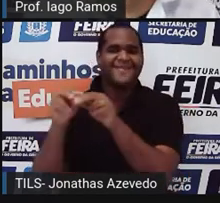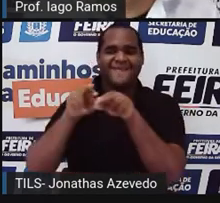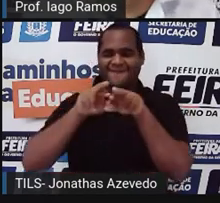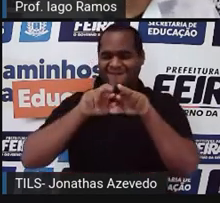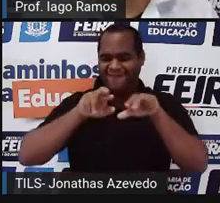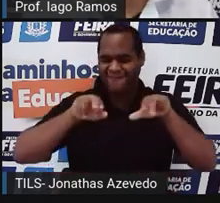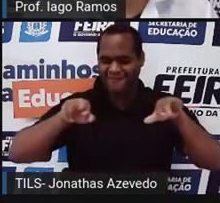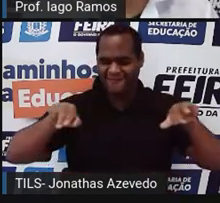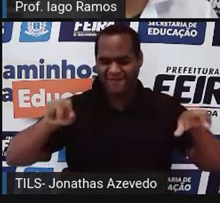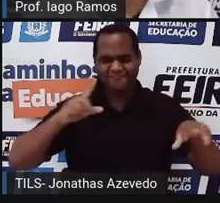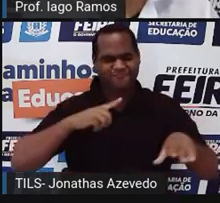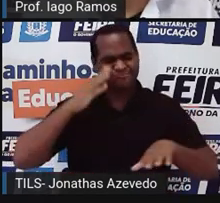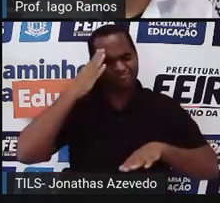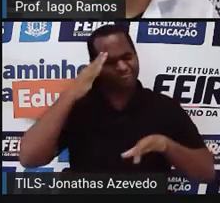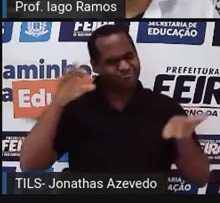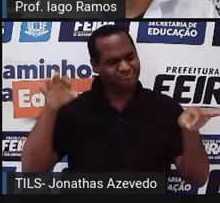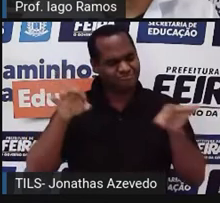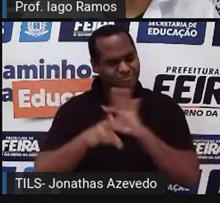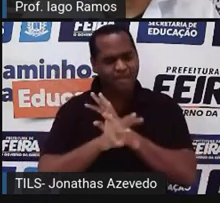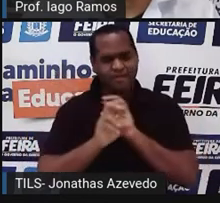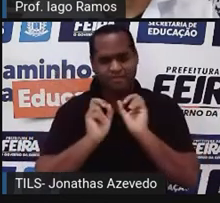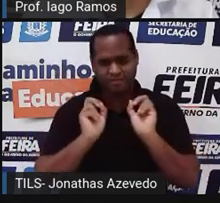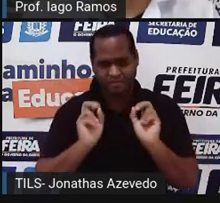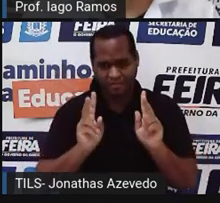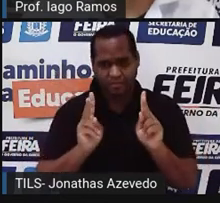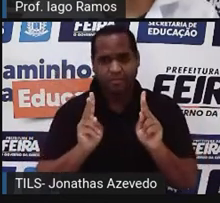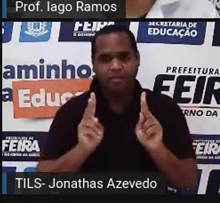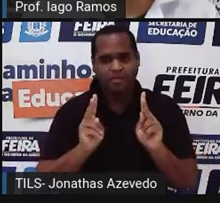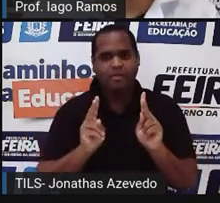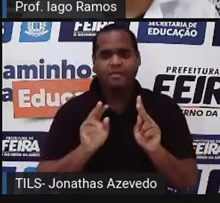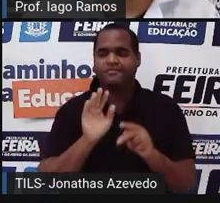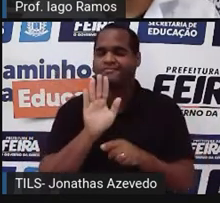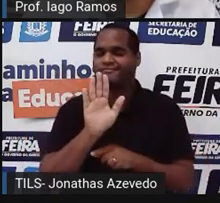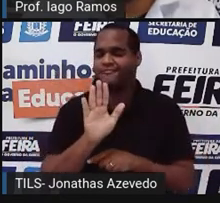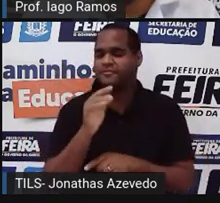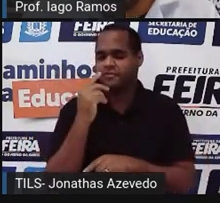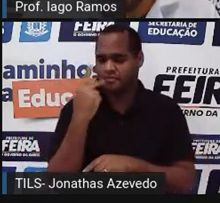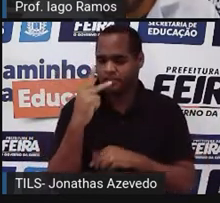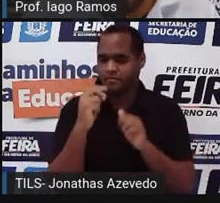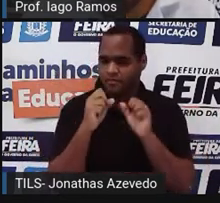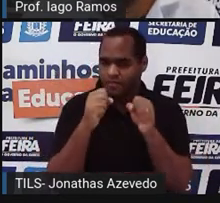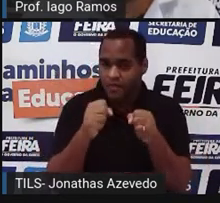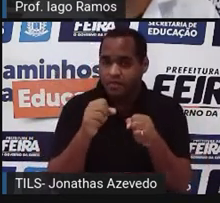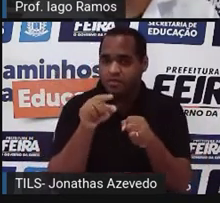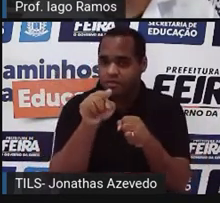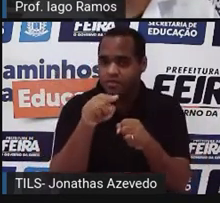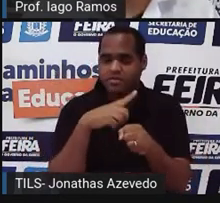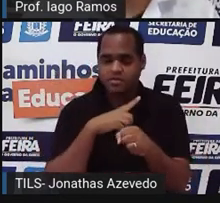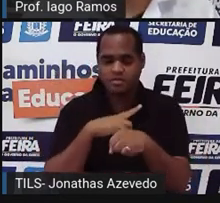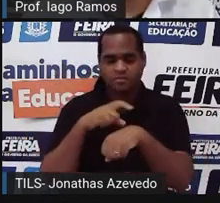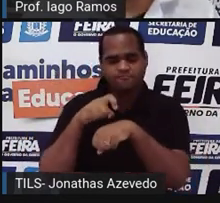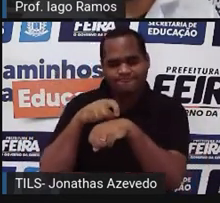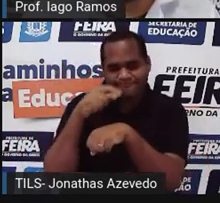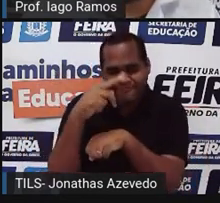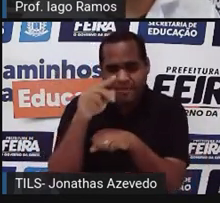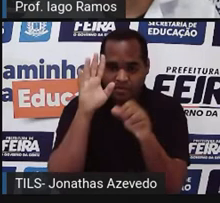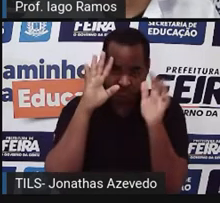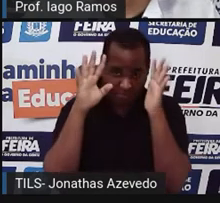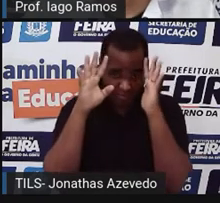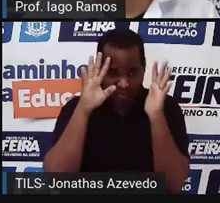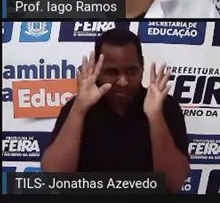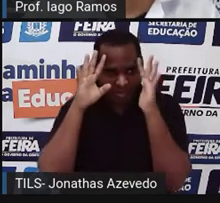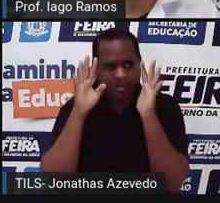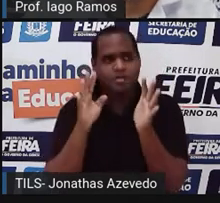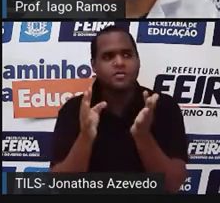acha que até aqui você entendeu bastante coisa da aula. Mas assim, ó, a gente sempre tem um momentinho para pensar em refletir,